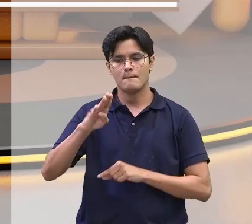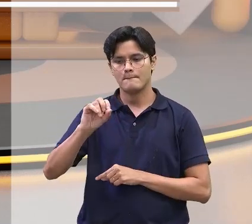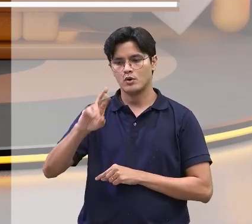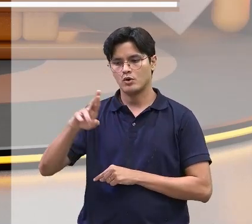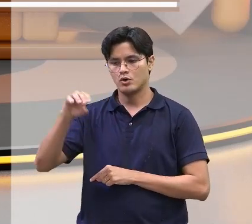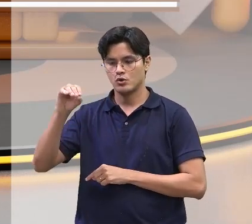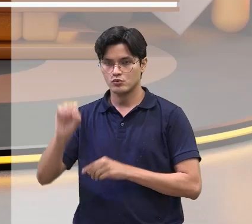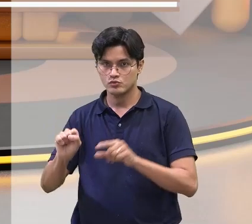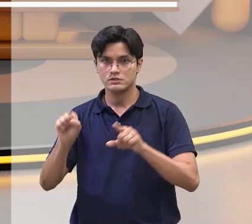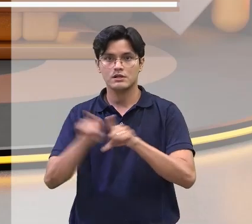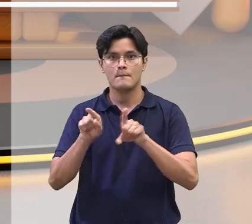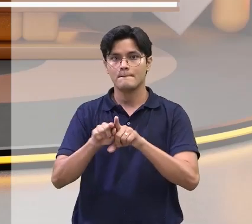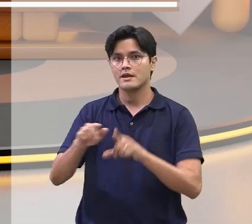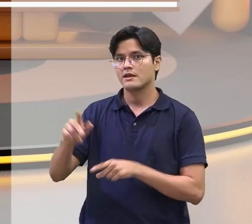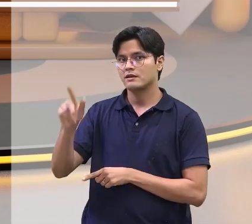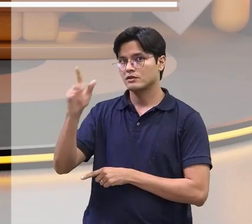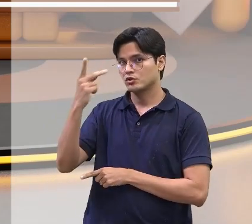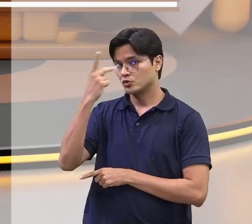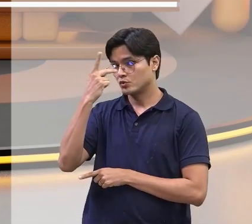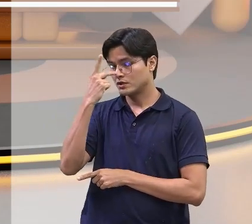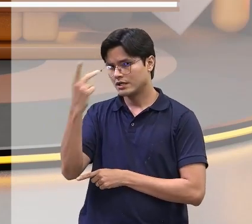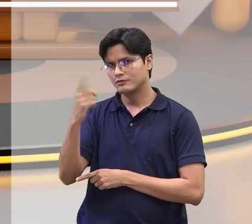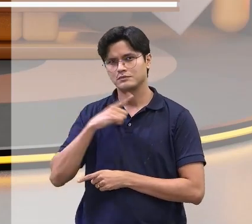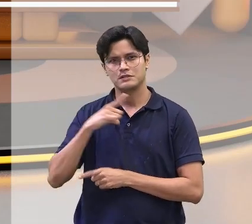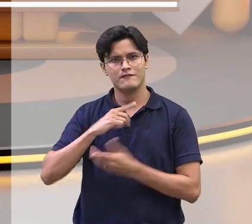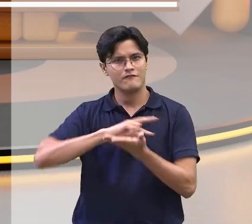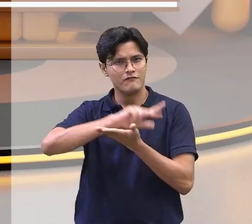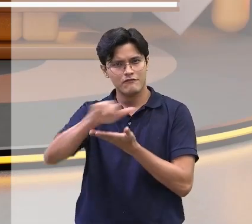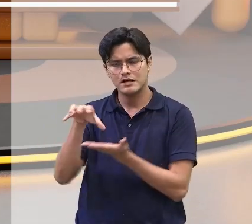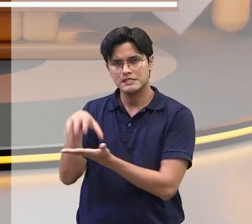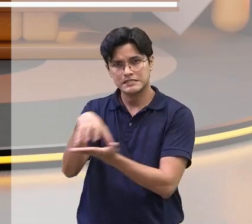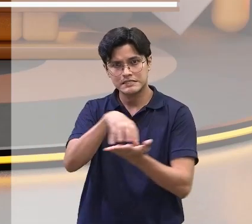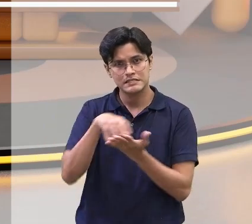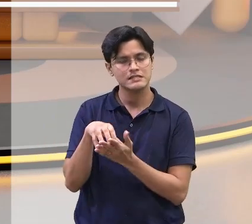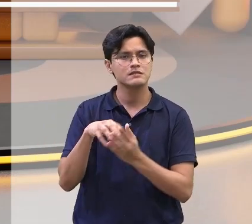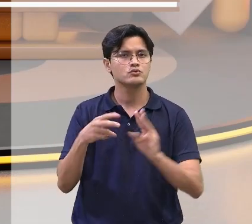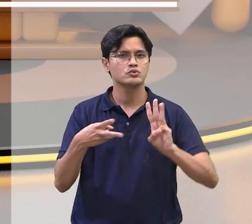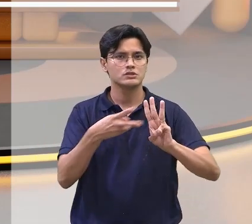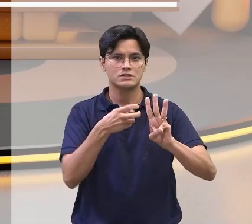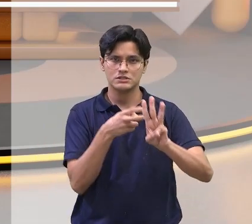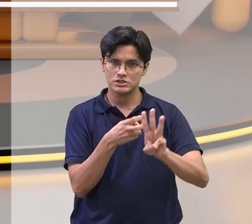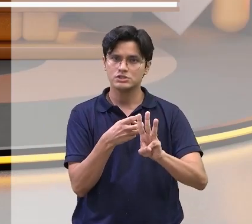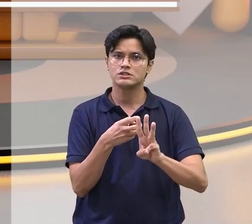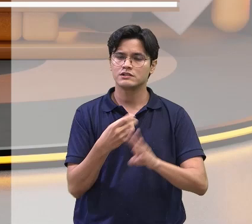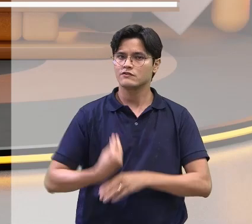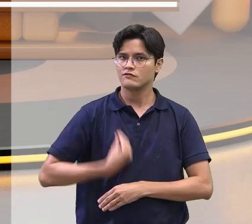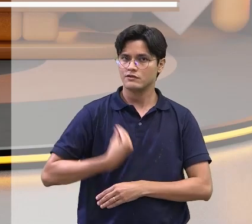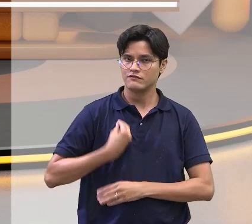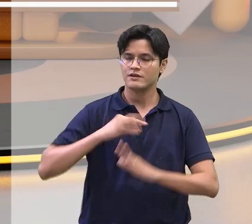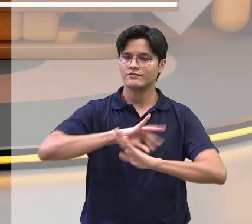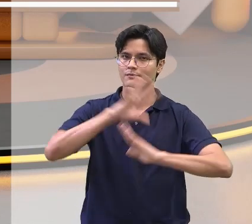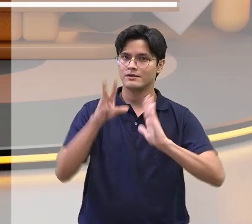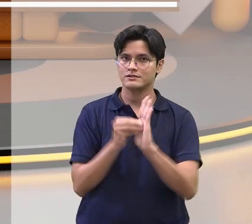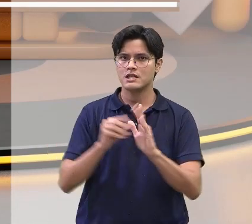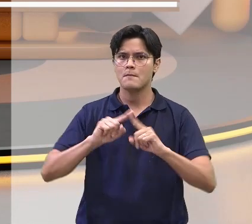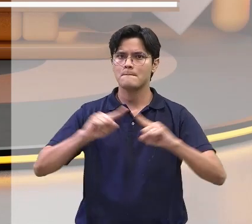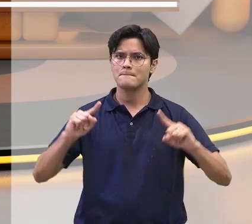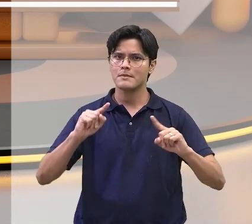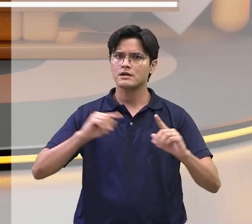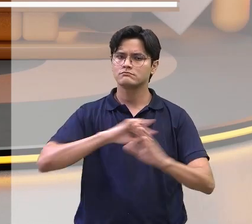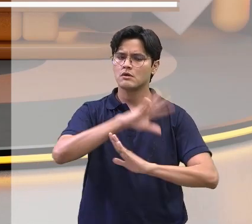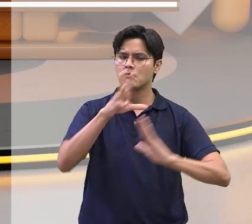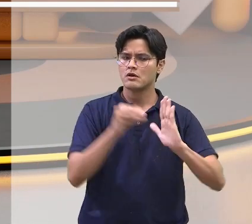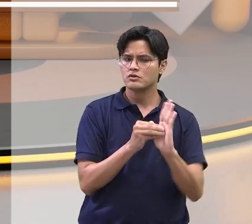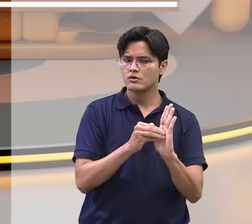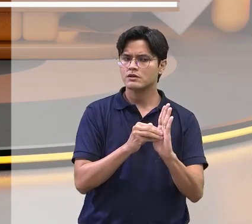Tucano e muitas outras tribos indígenas que vivem aqui na floresta amazônica. Mas a floresta amazônica não é a única floresta